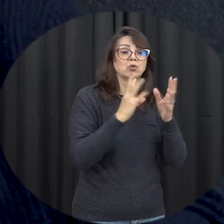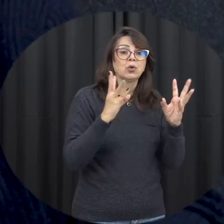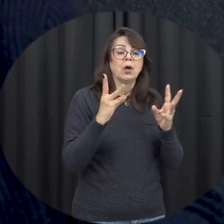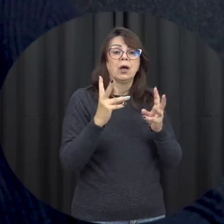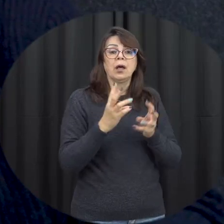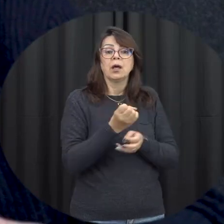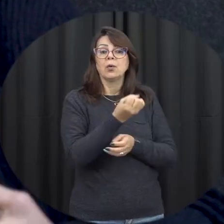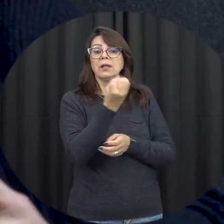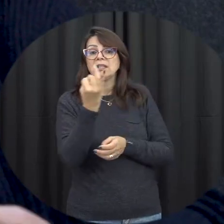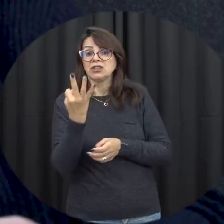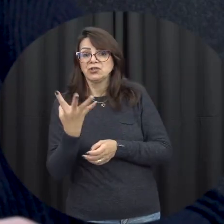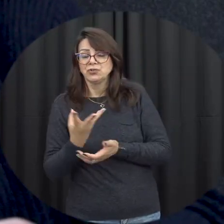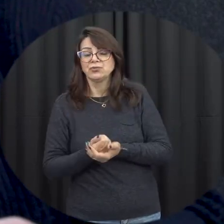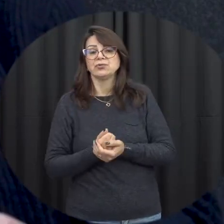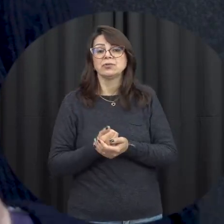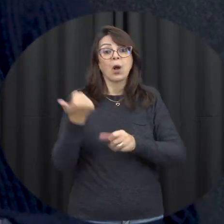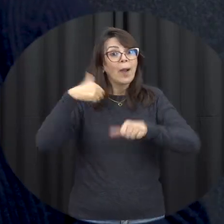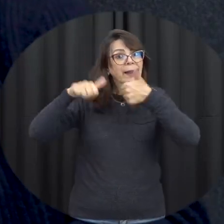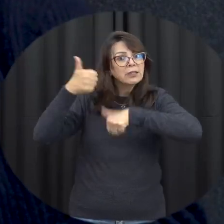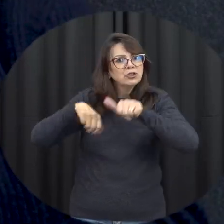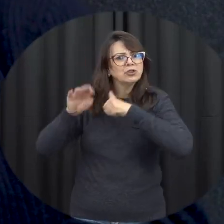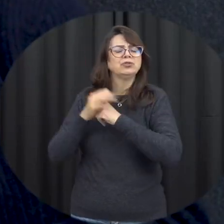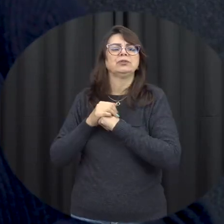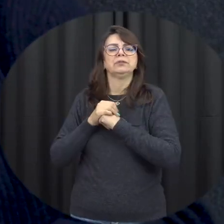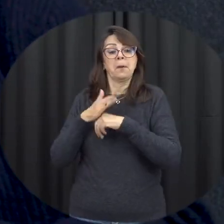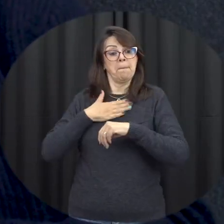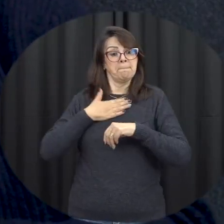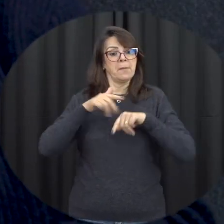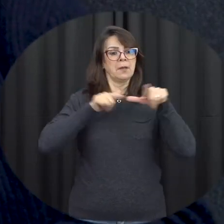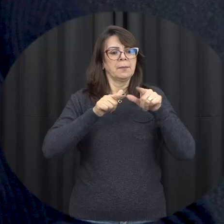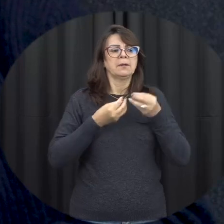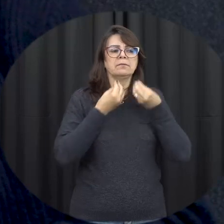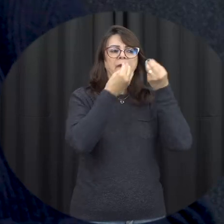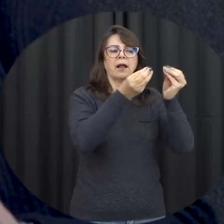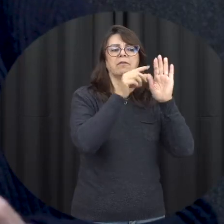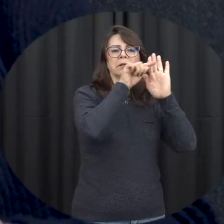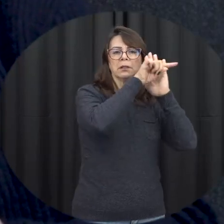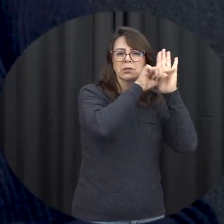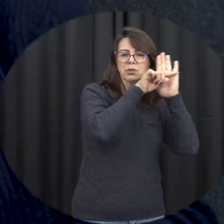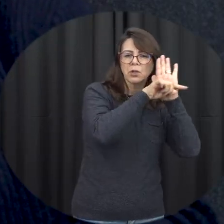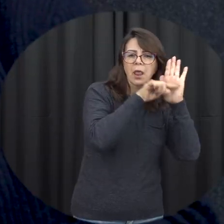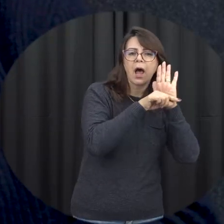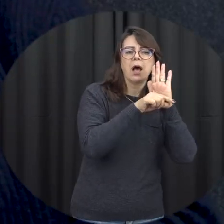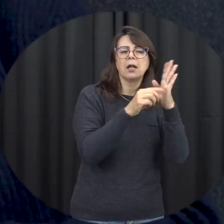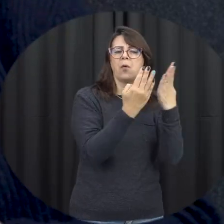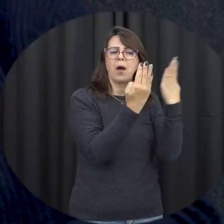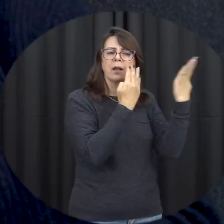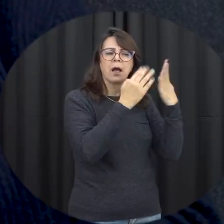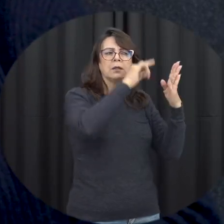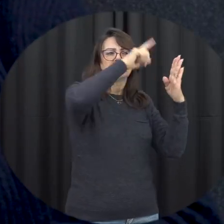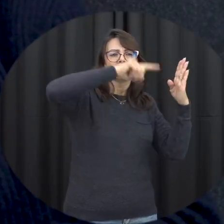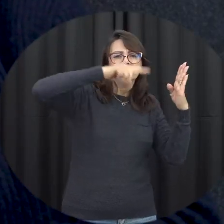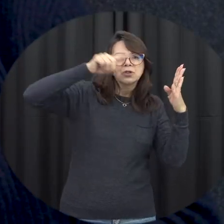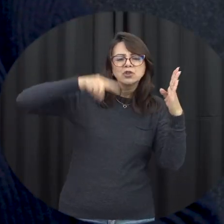estudos qualitativos. E o meu trabalho, ele implicava a aplicação de um questionário, fazer análises estatísticas,